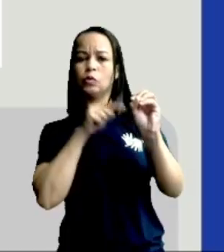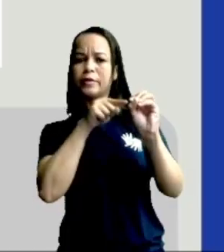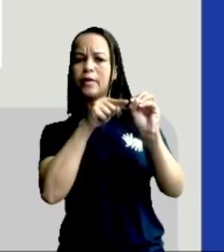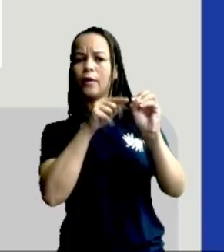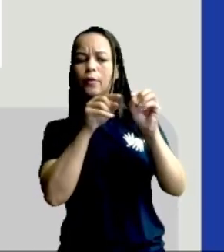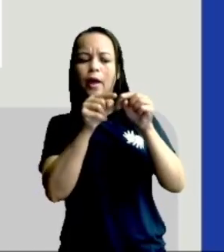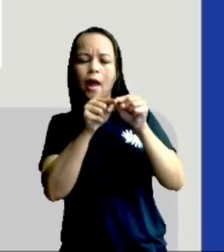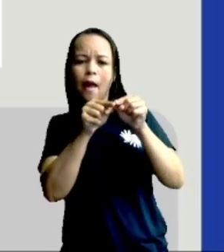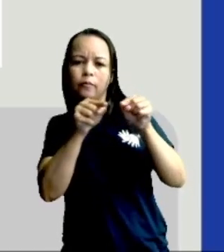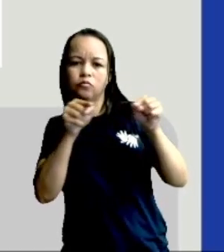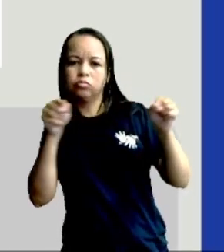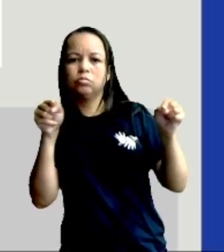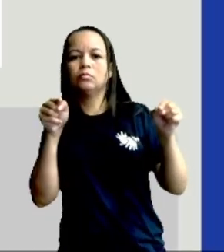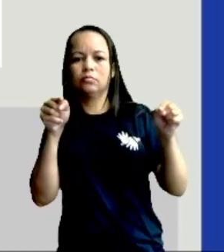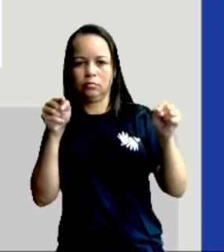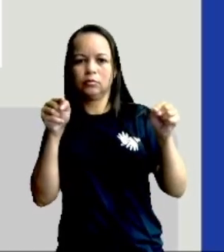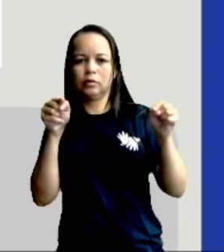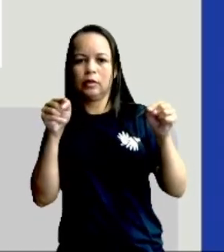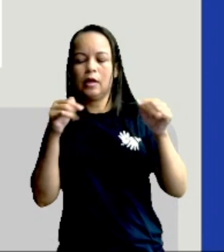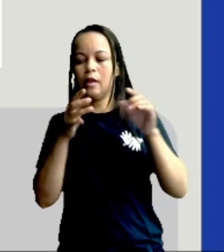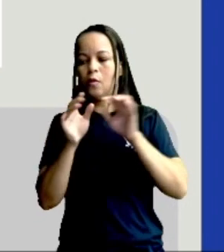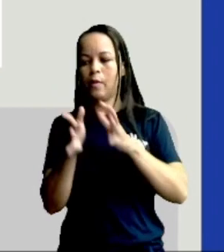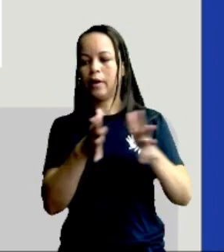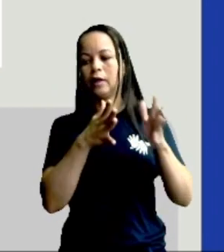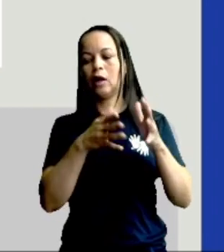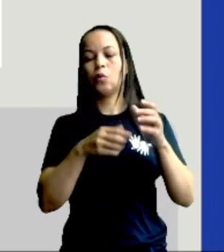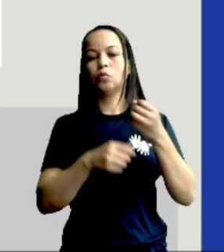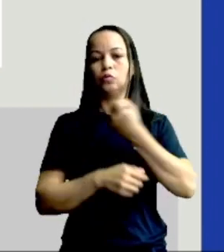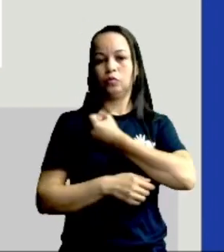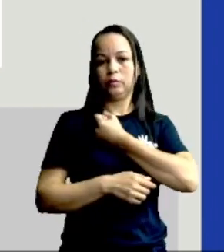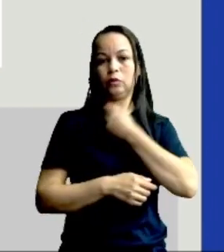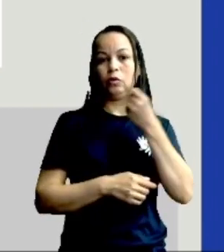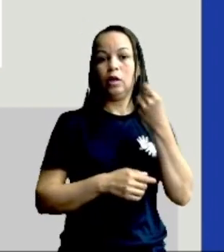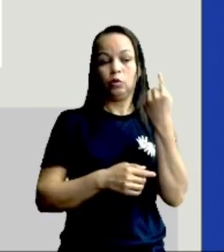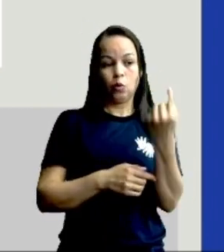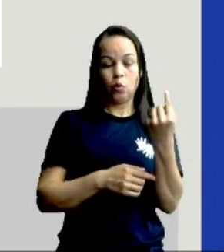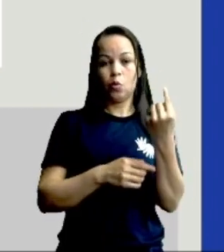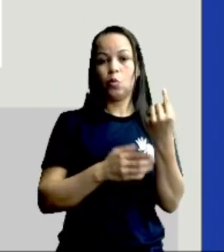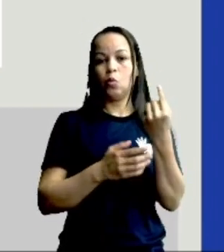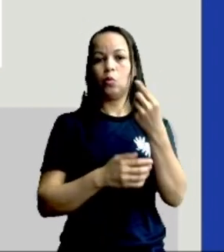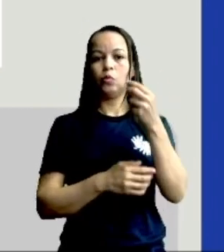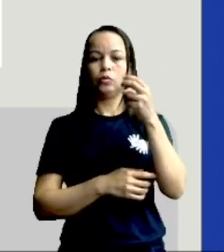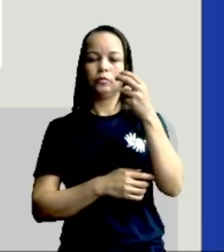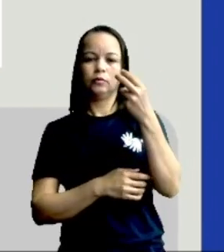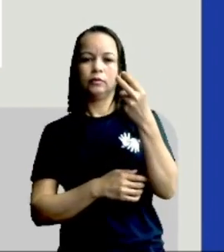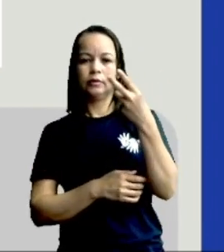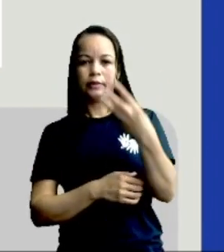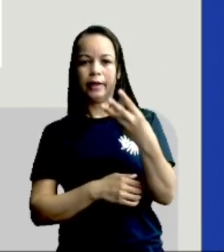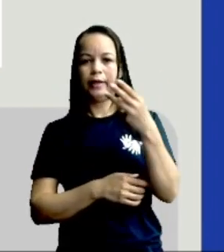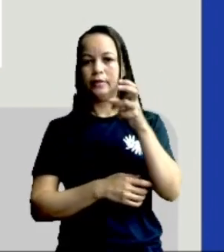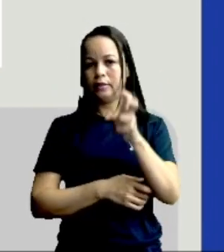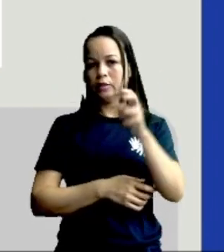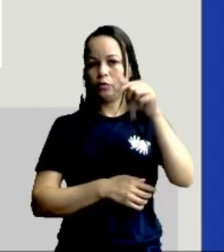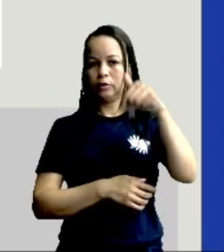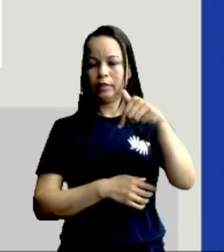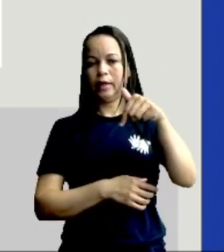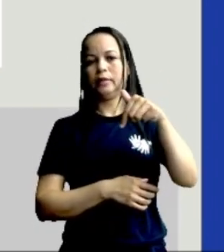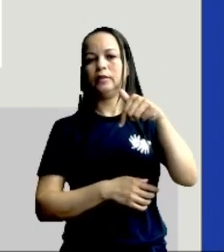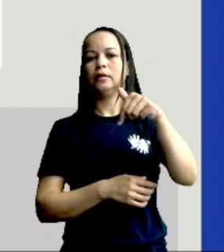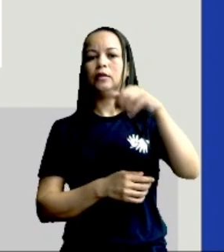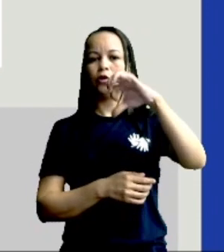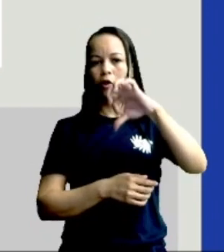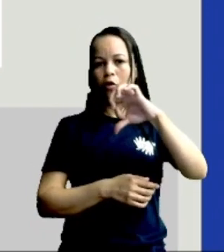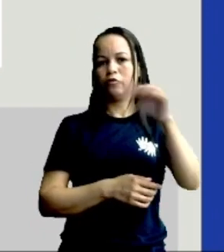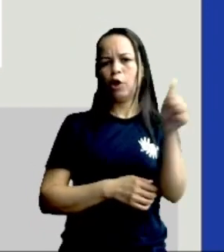tá? Mas aí, quem são os nossos números ímpares? Do 1, 3, 5, 7, 9, 11 e